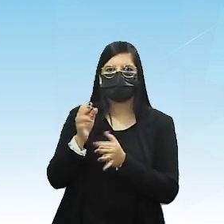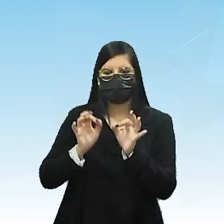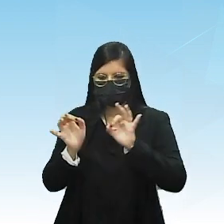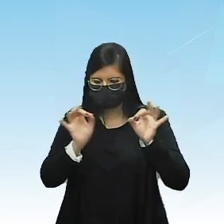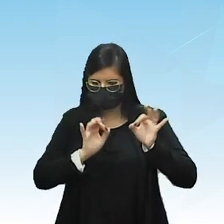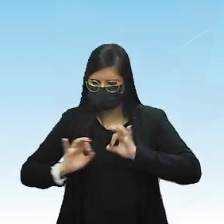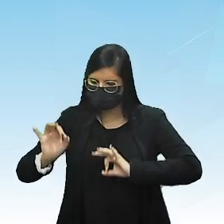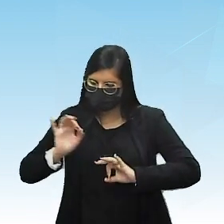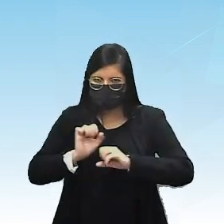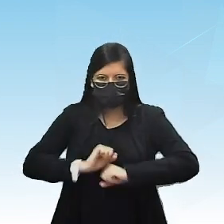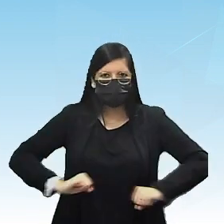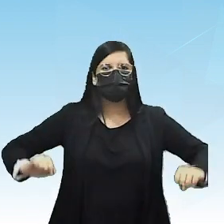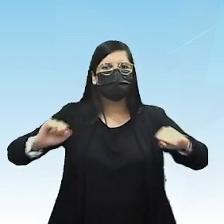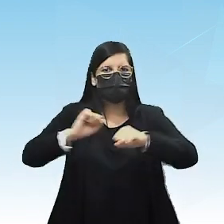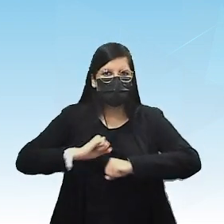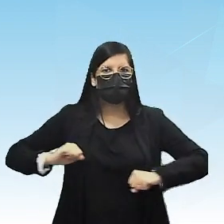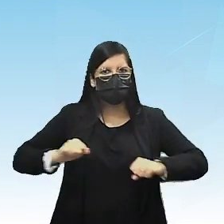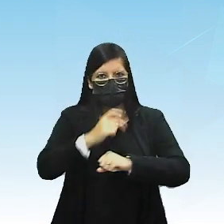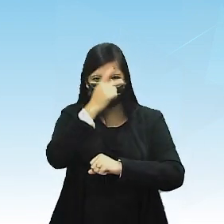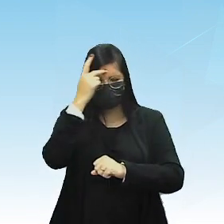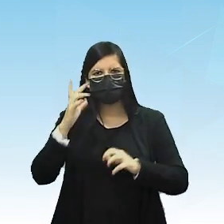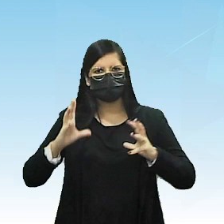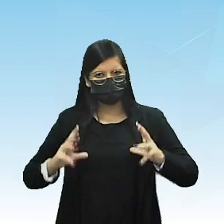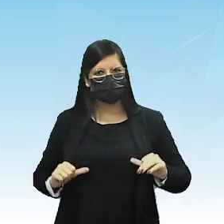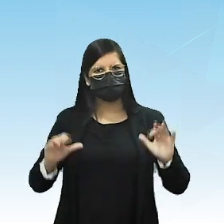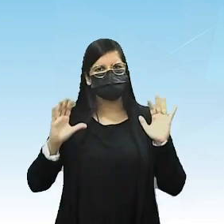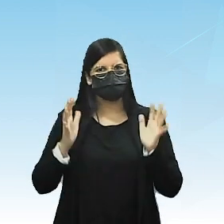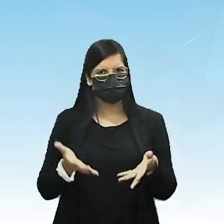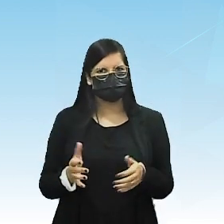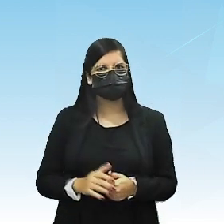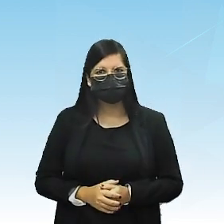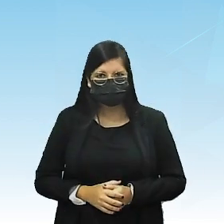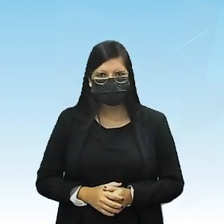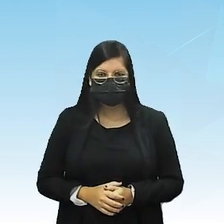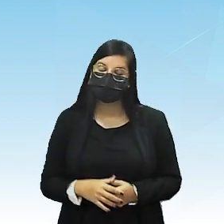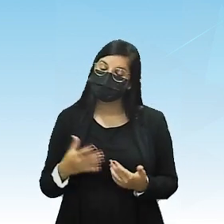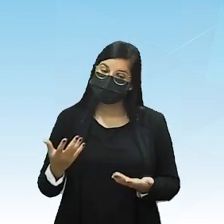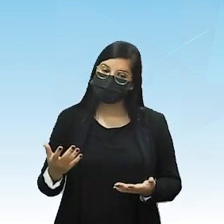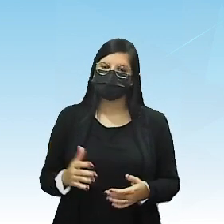arrumado realmente como se tivesse e limpinho, né? Como se tivesse alguém lá.